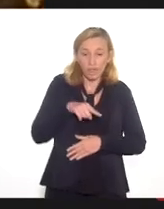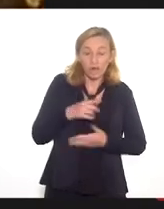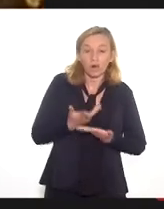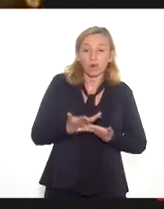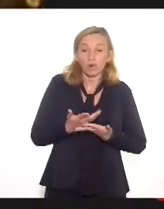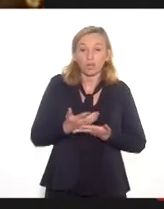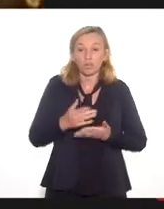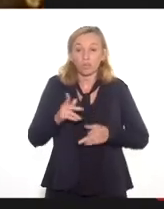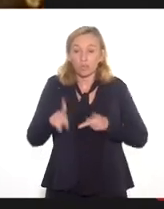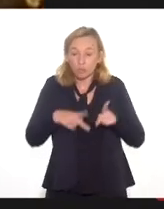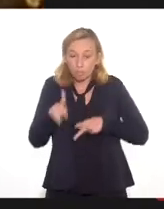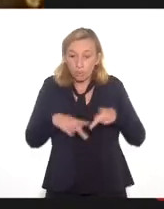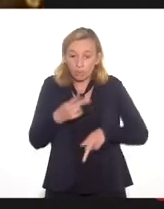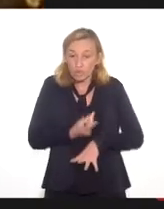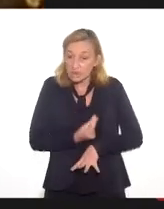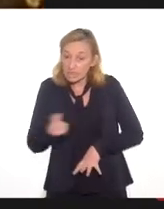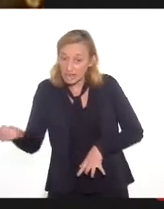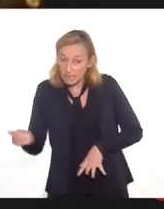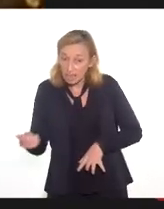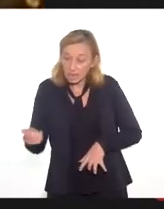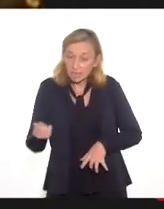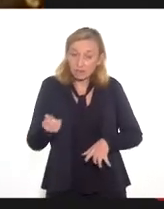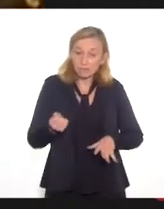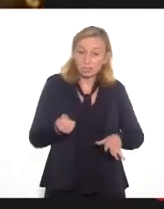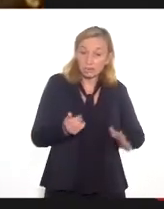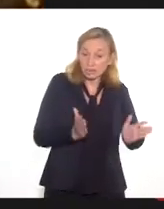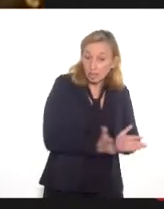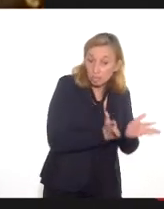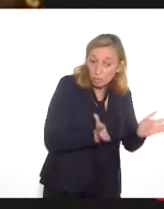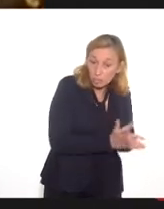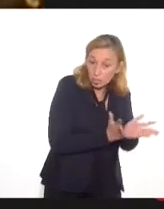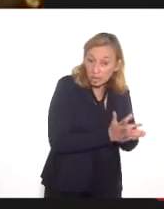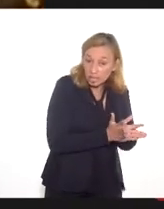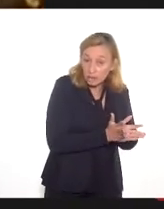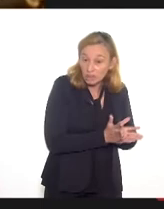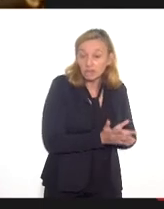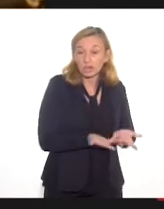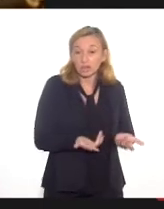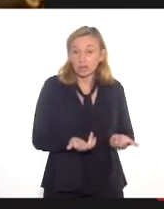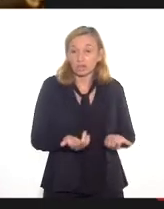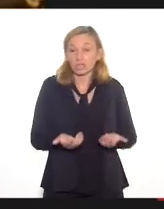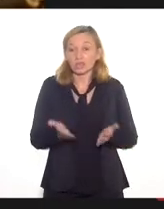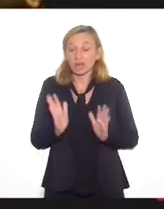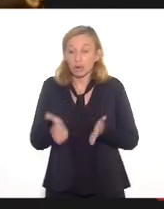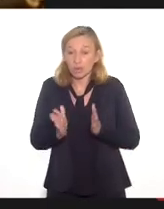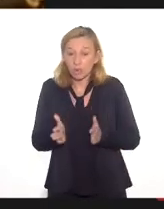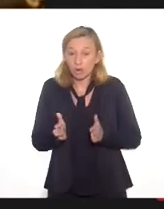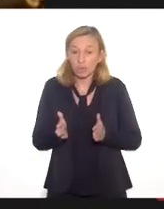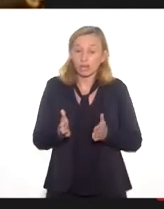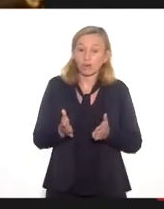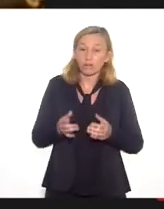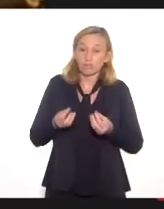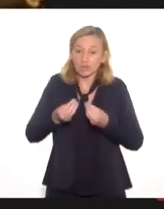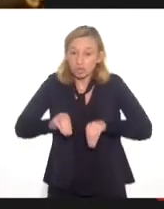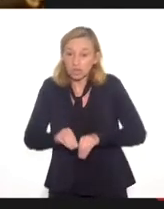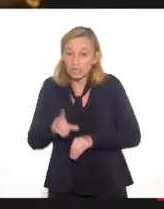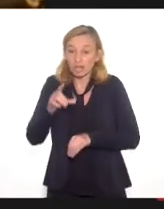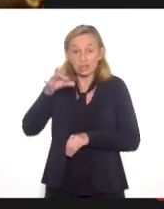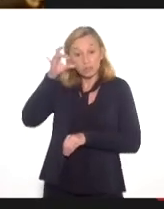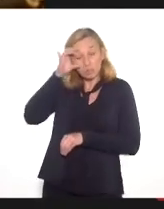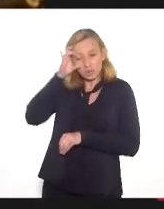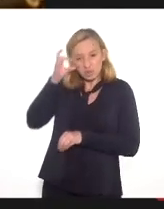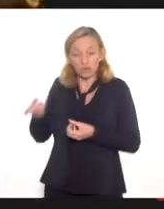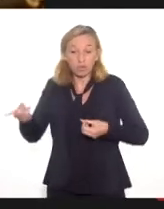população que saiu do mapa da miséria e com o golpe inclusive de Dilma retorna para o mapa